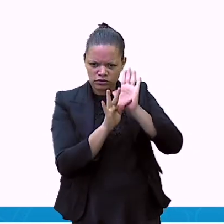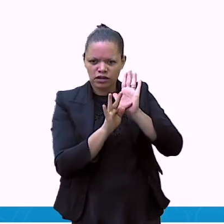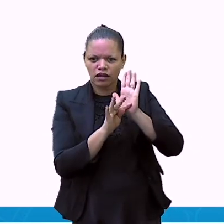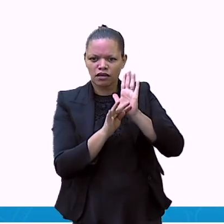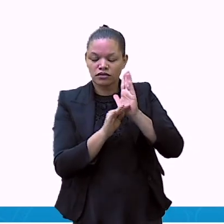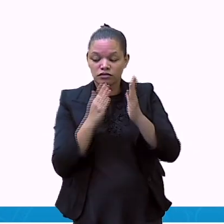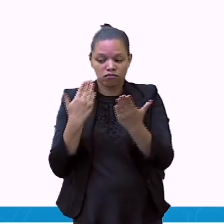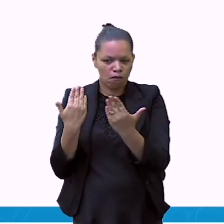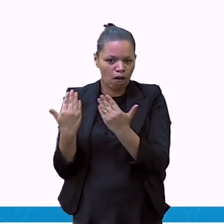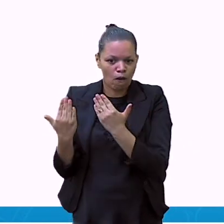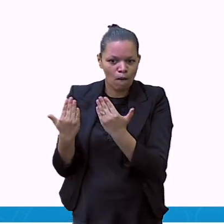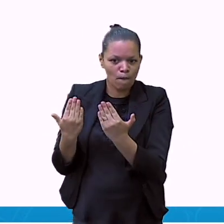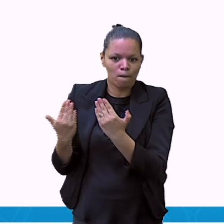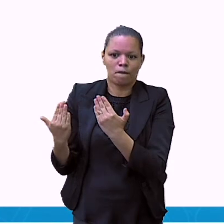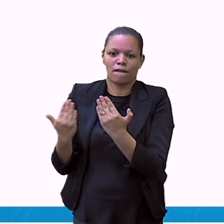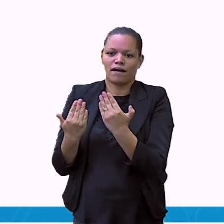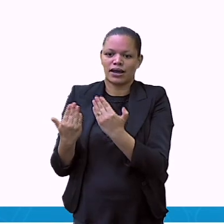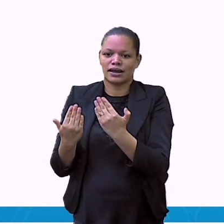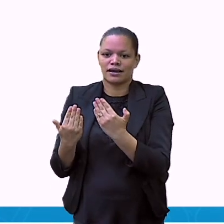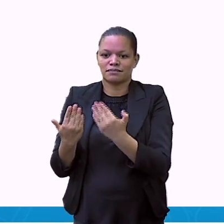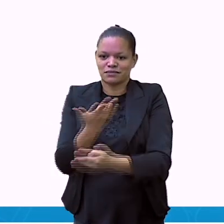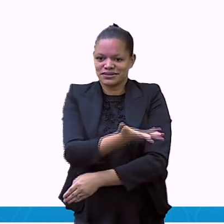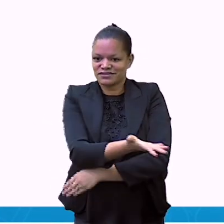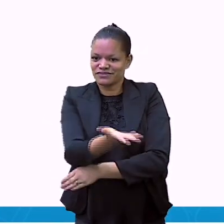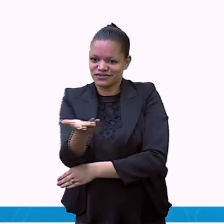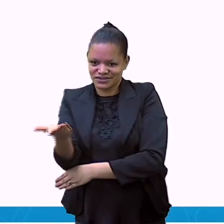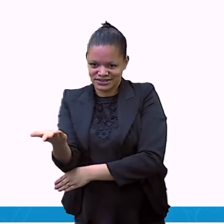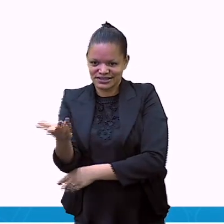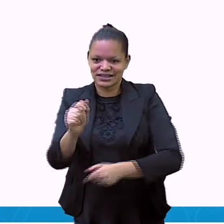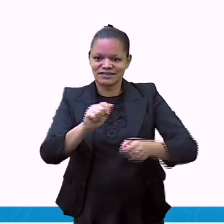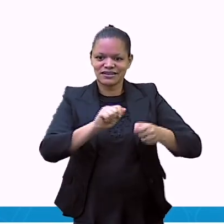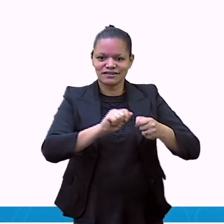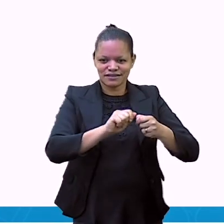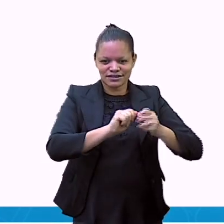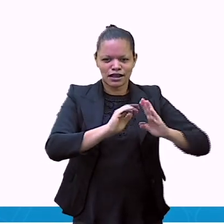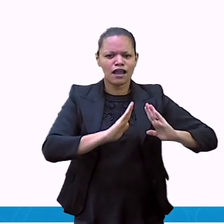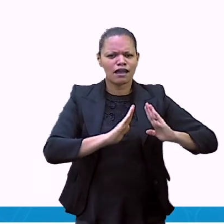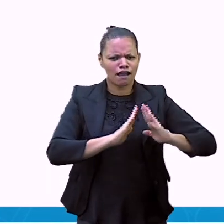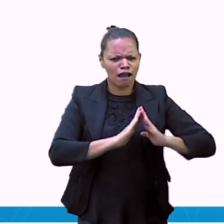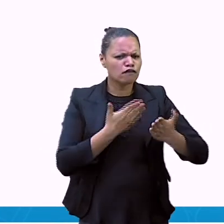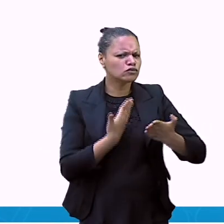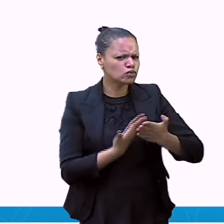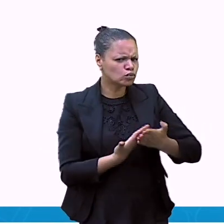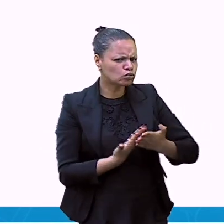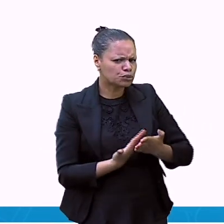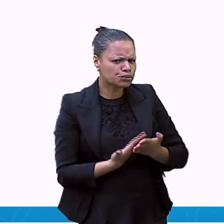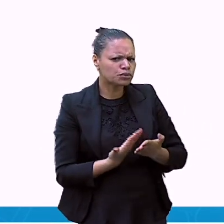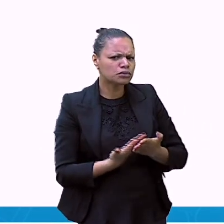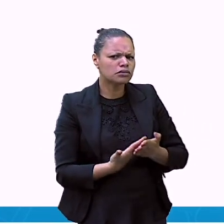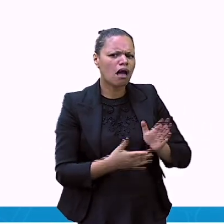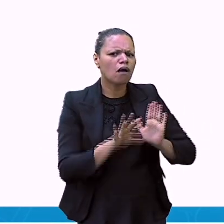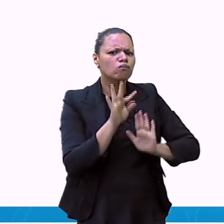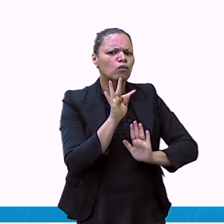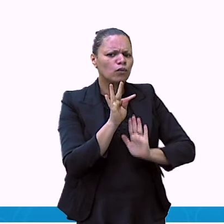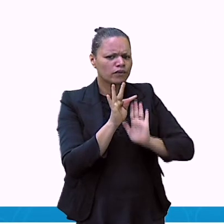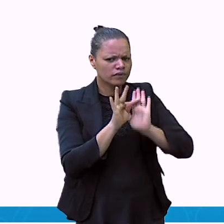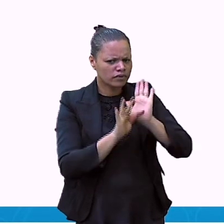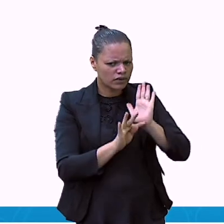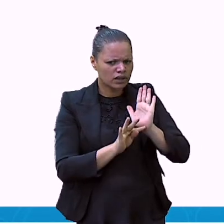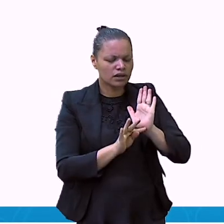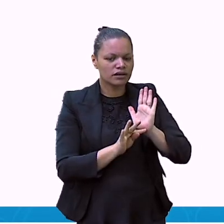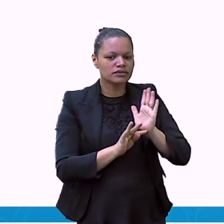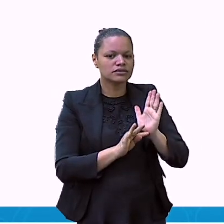pessoal. É hora agora de você fazer o estudo do texto, de novo, do